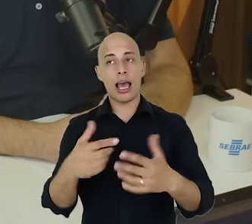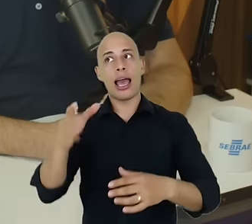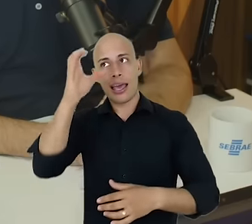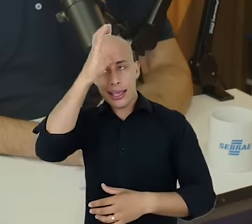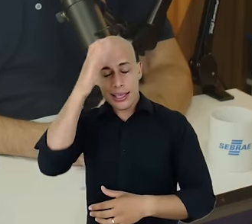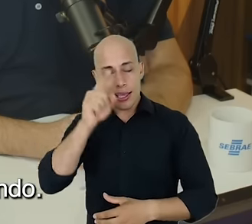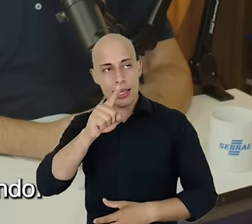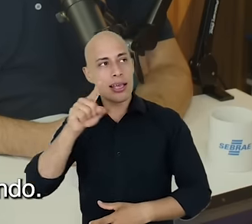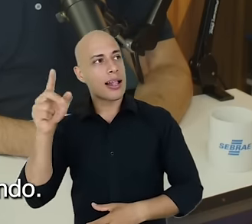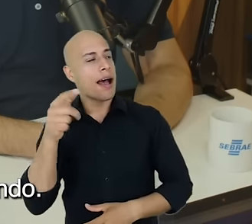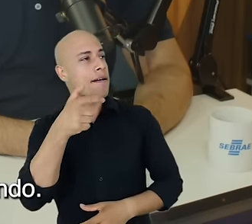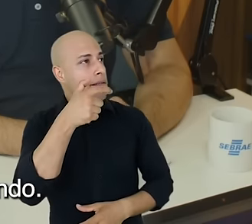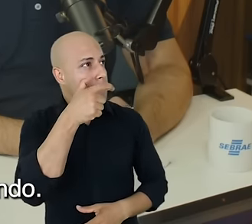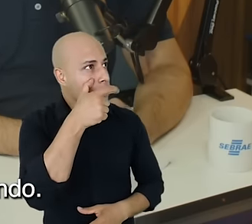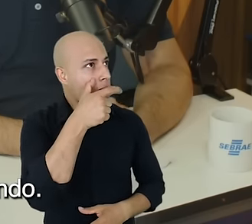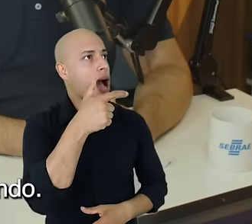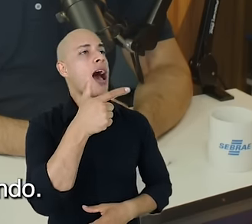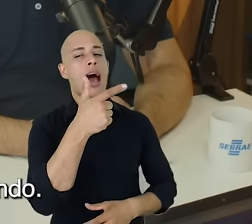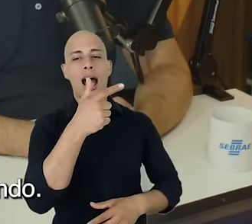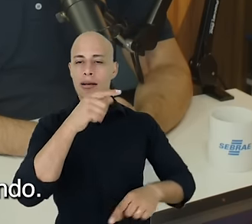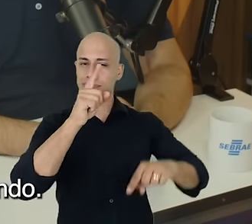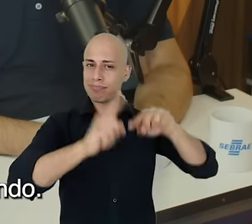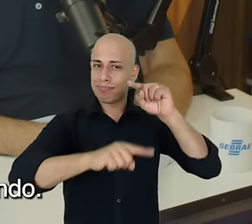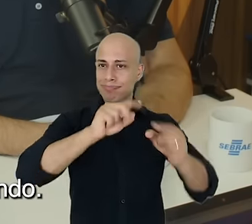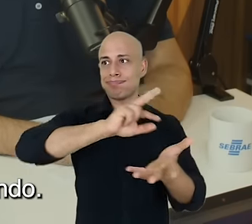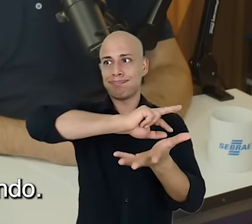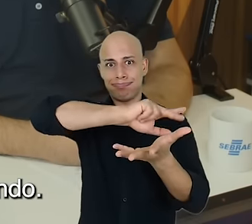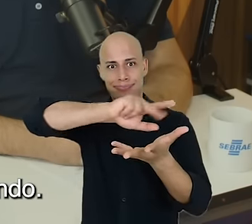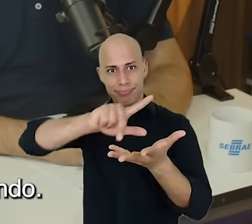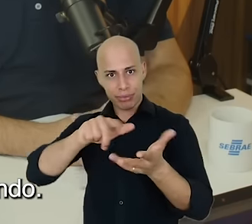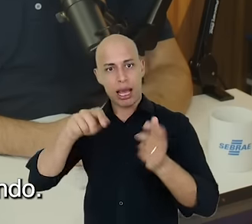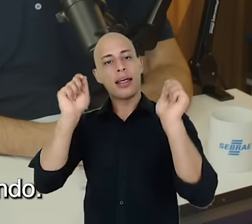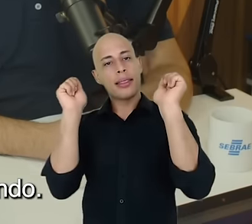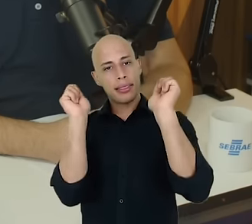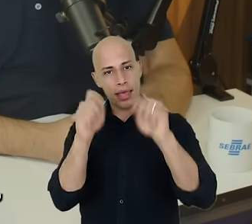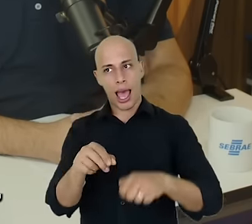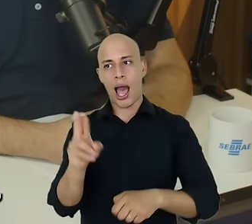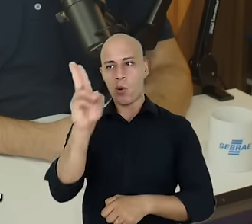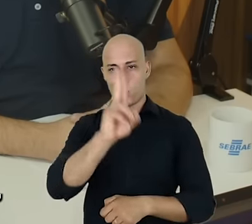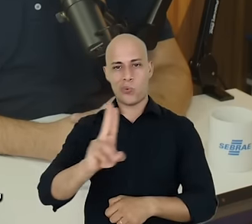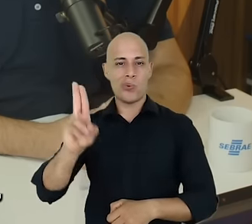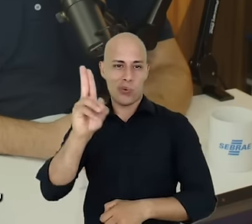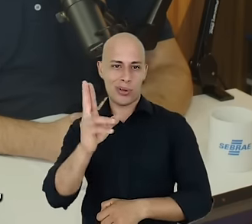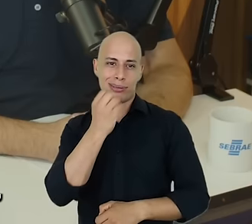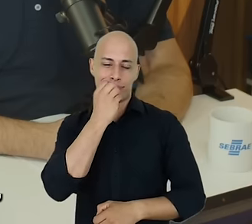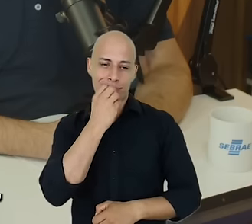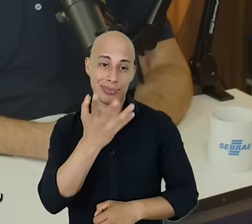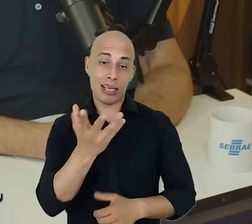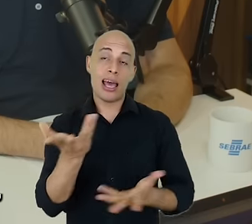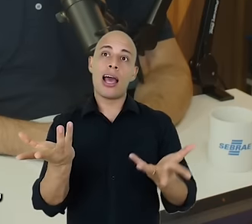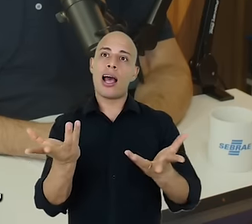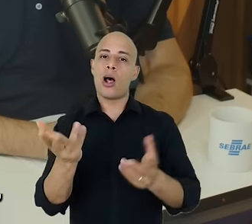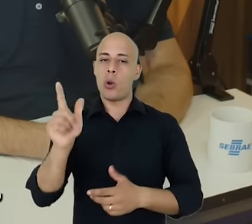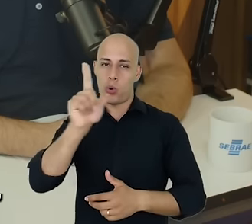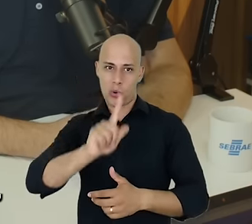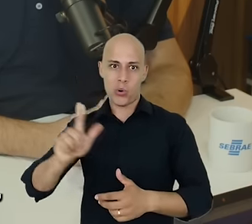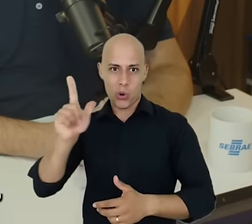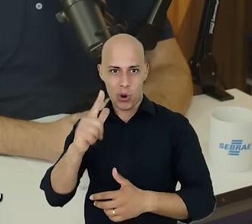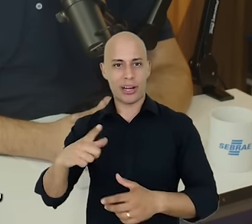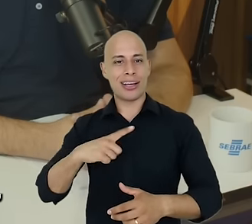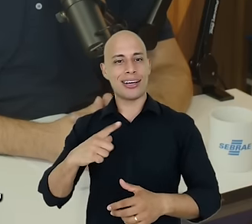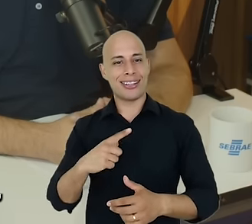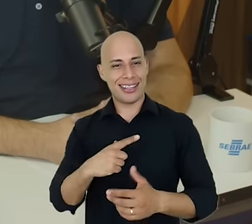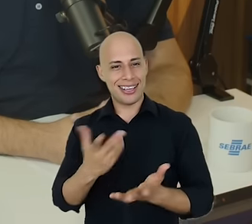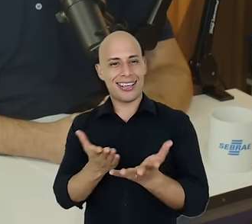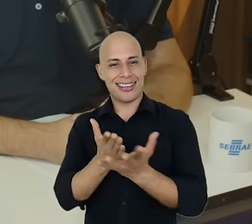clientes vão ter aí mais eh ferramentas para continuar seguindo né claro nós continuamos aí com o nosso canal de